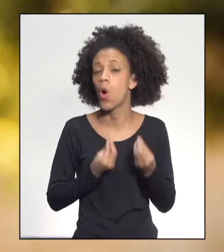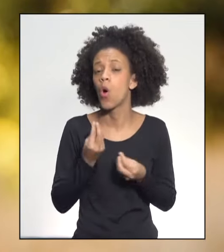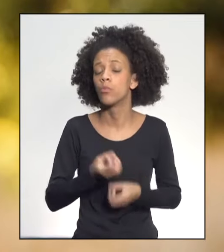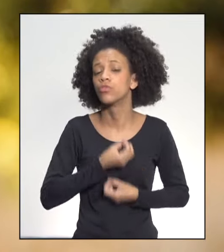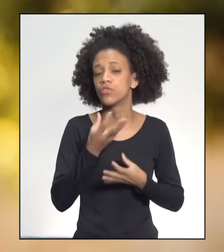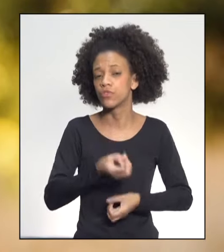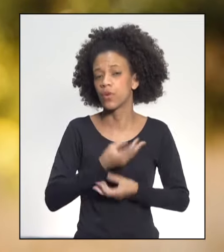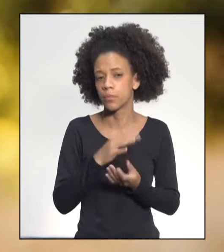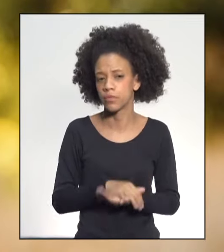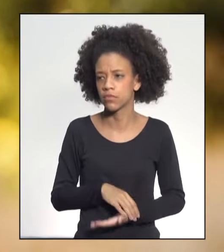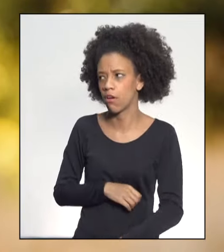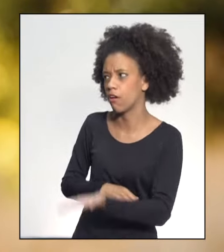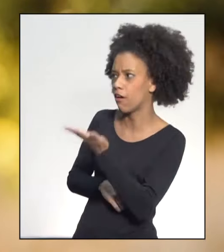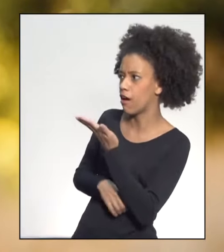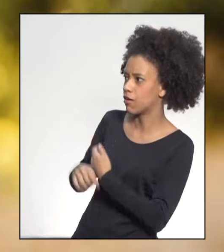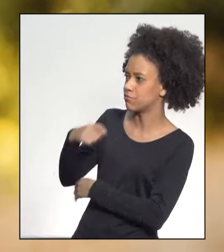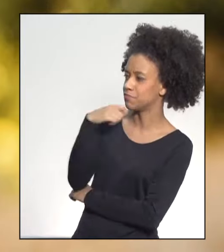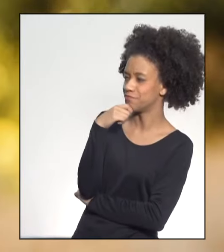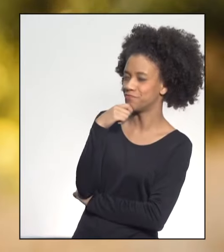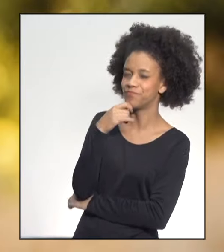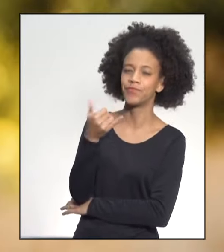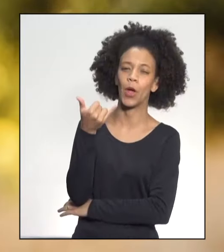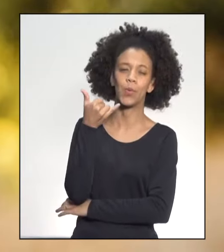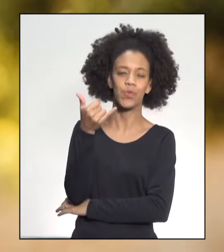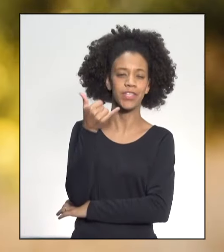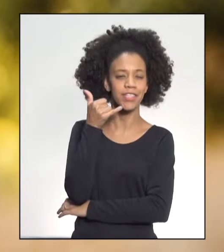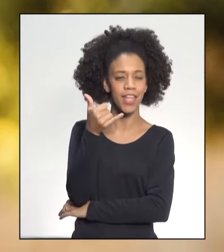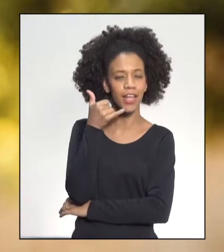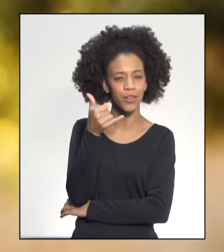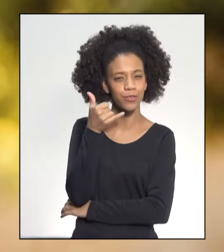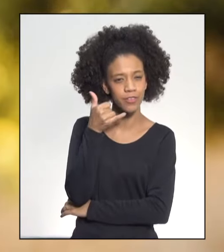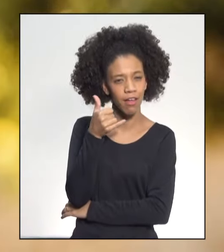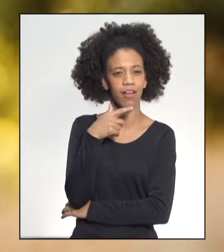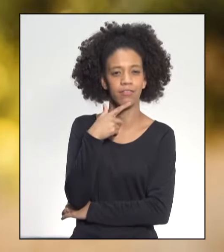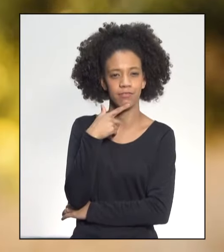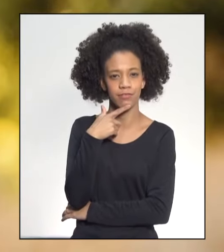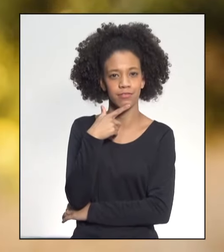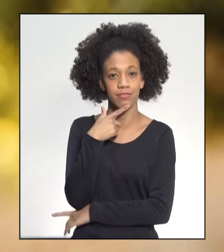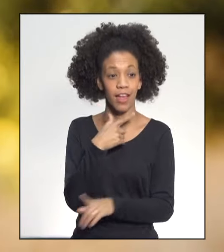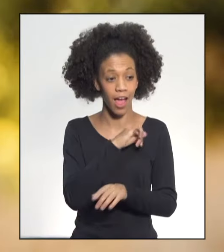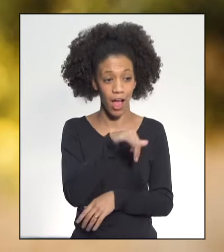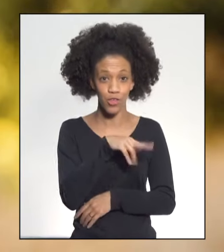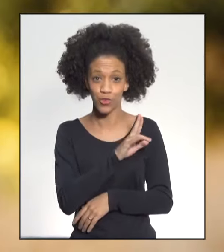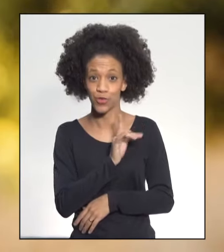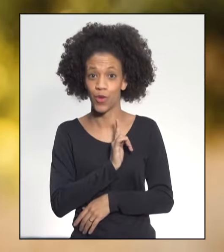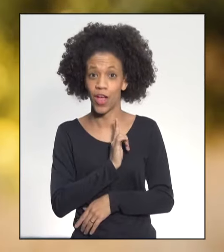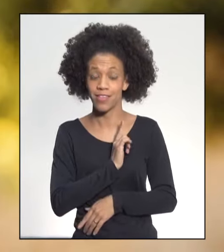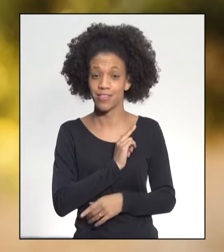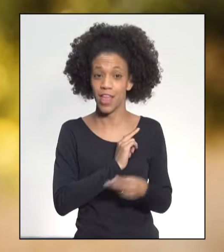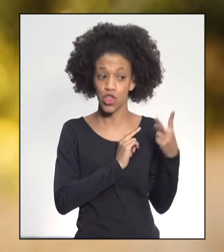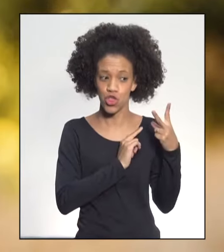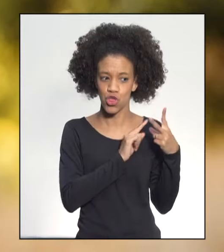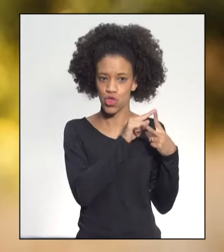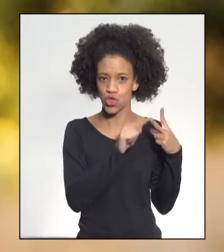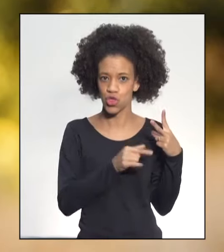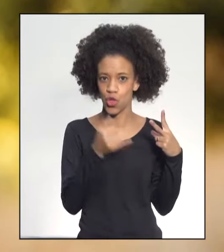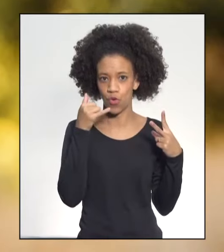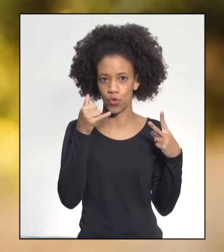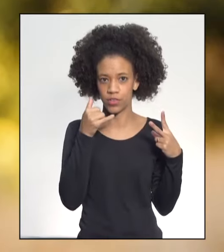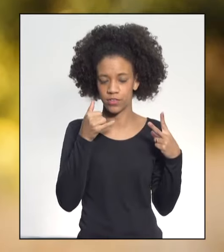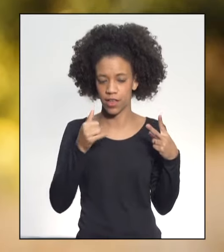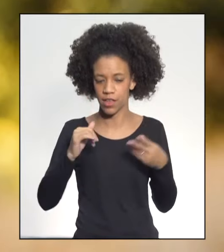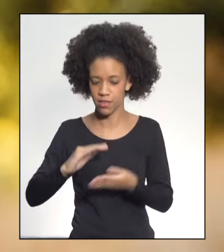Olha esse aparelhinho que a gente tem nas nossas mãos, que a Ju está com dois, inclusive, mais o computador dela. Eu estou